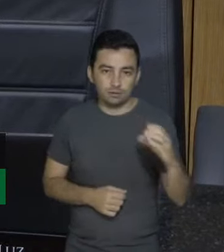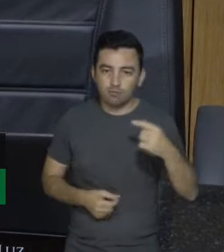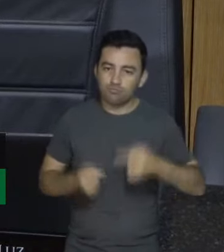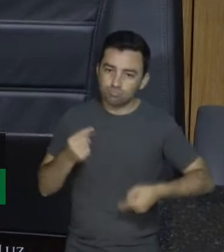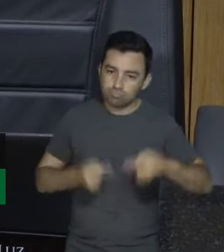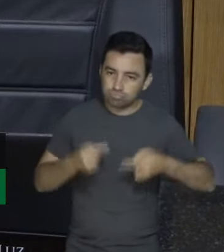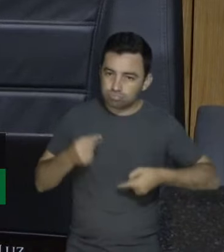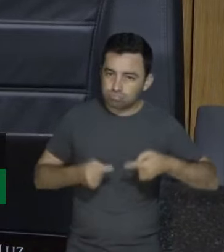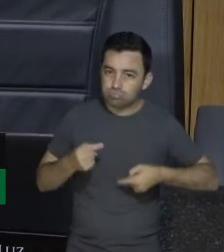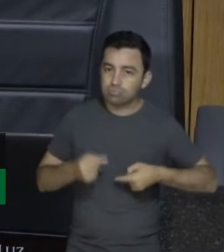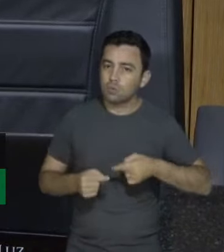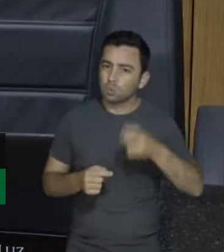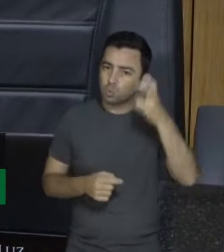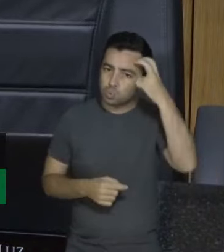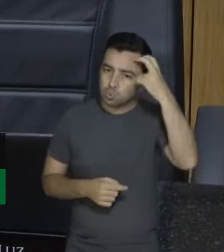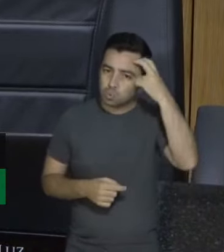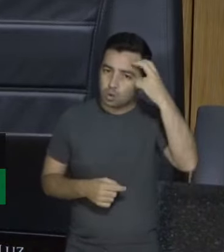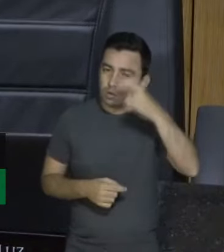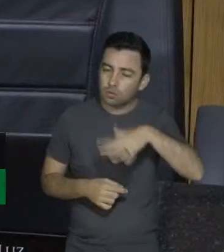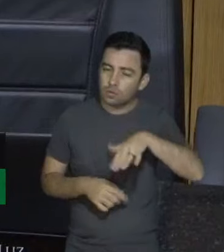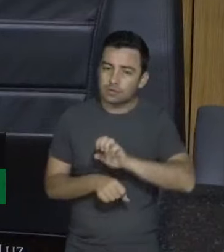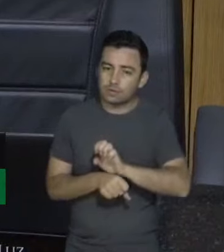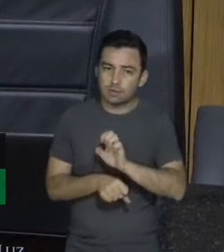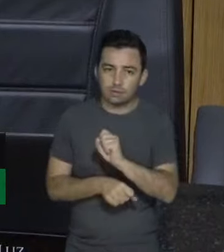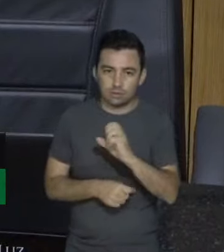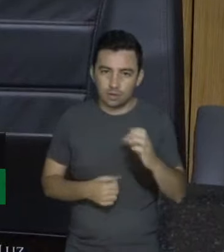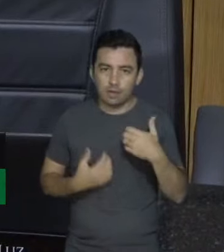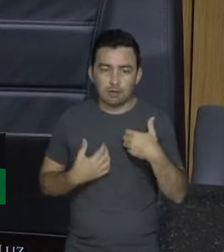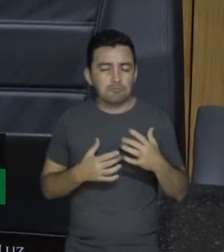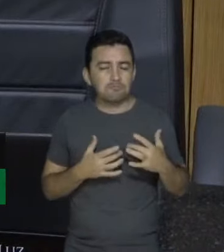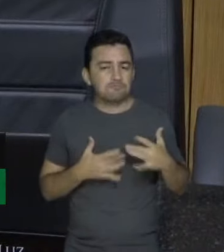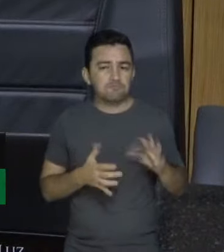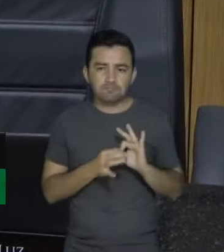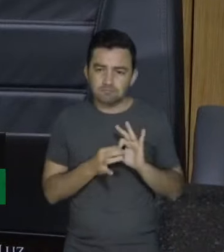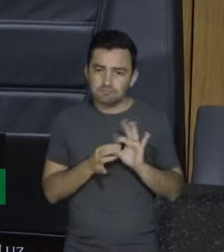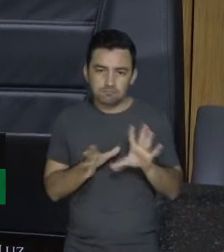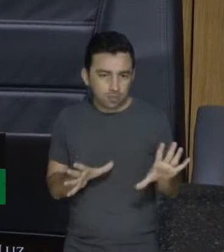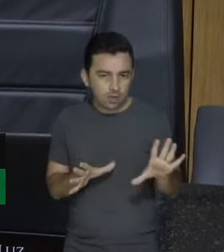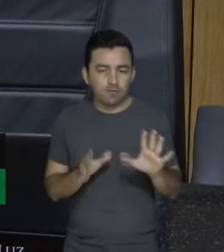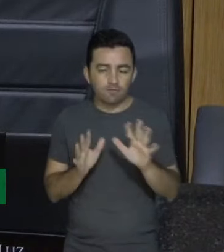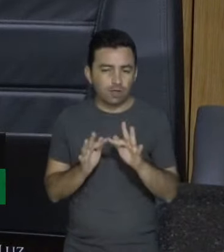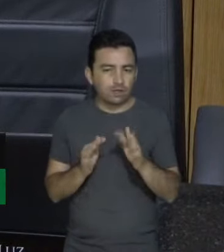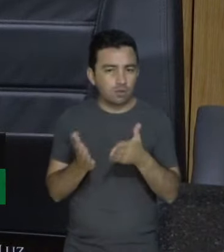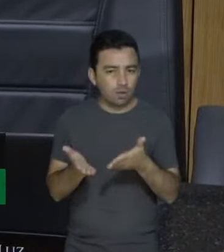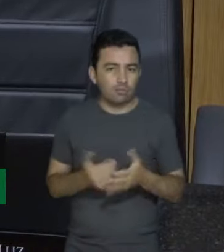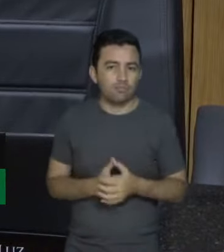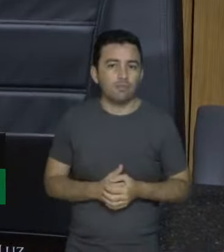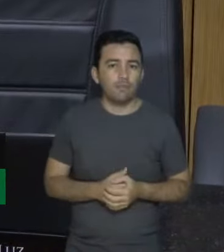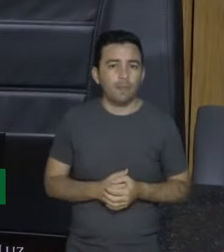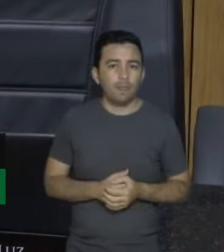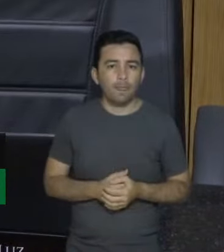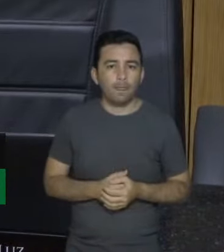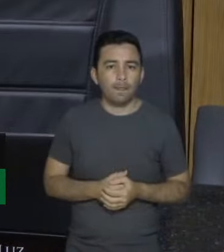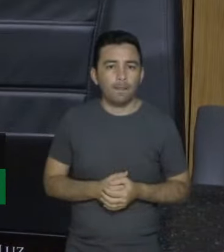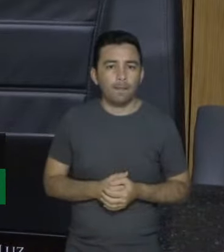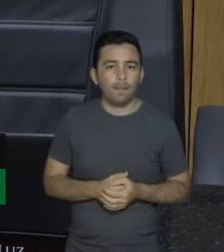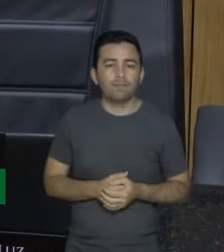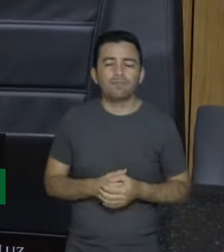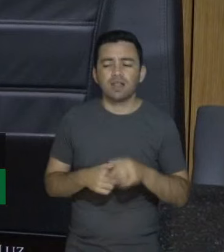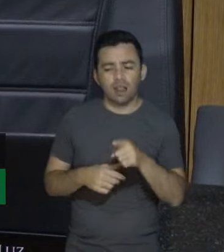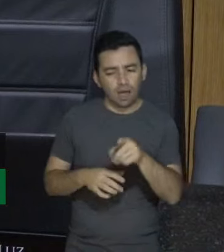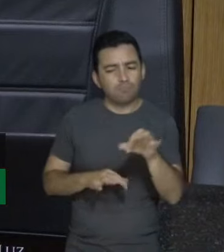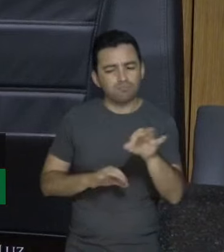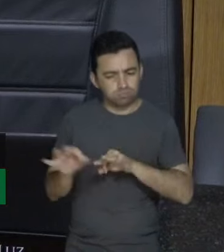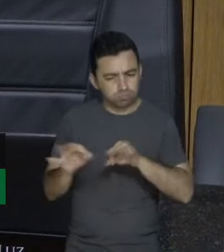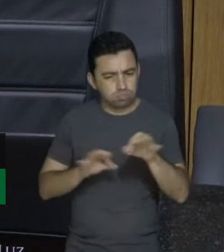com setor cultural do Estado inclusive se colocando a disposição da própria Fundação Catarinense cultura para que ela tenha agilidade